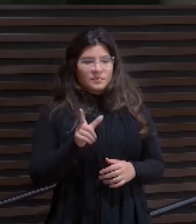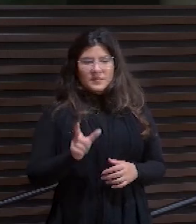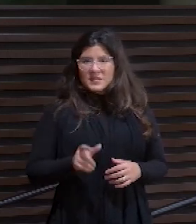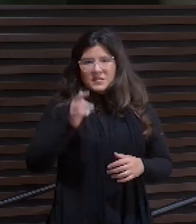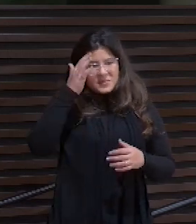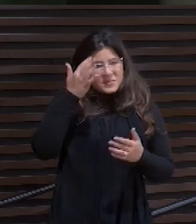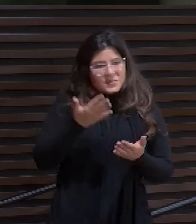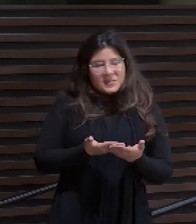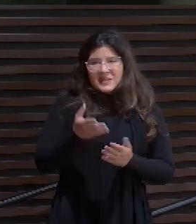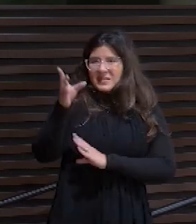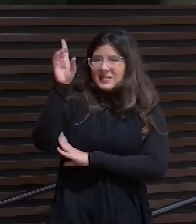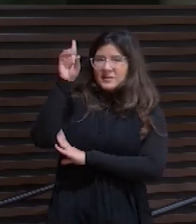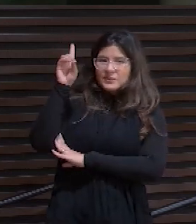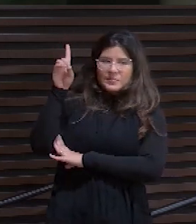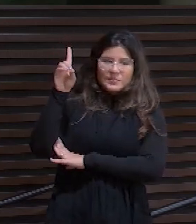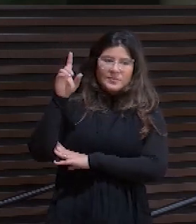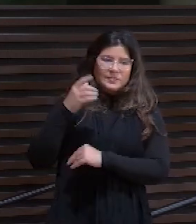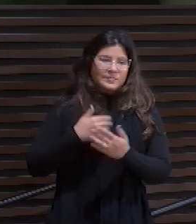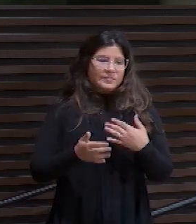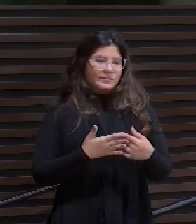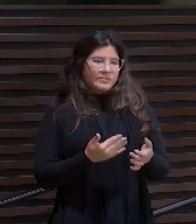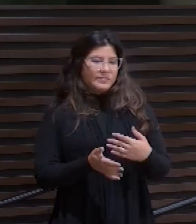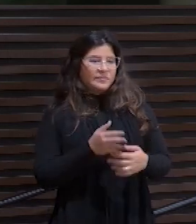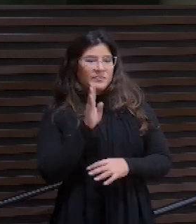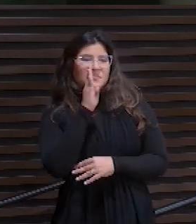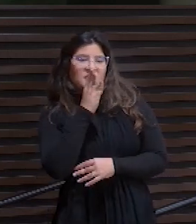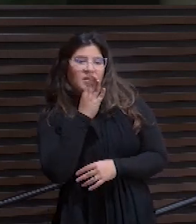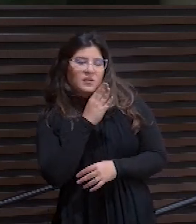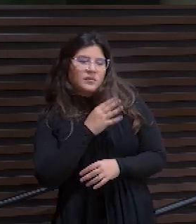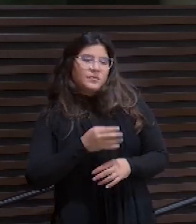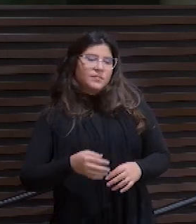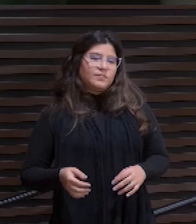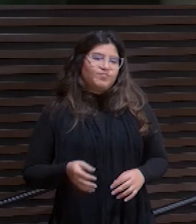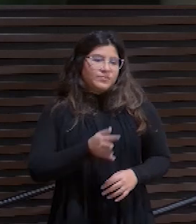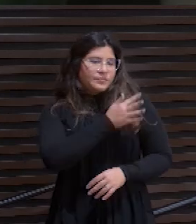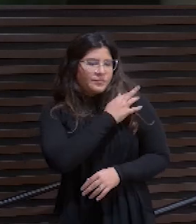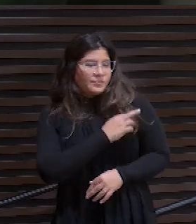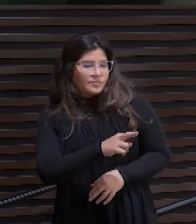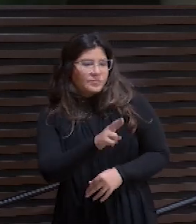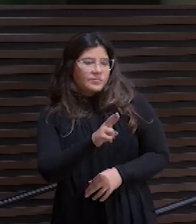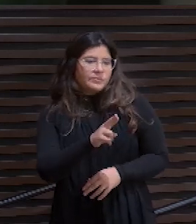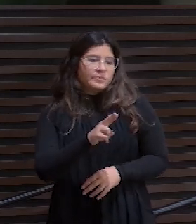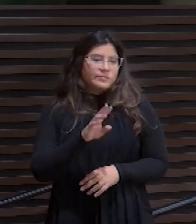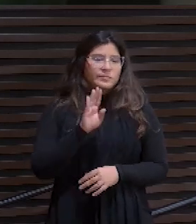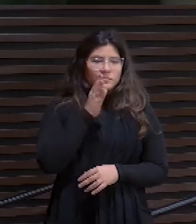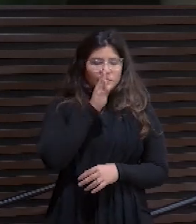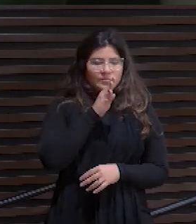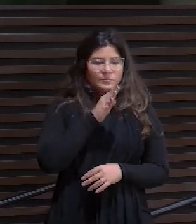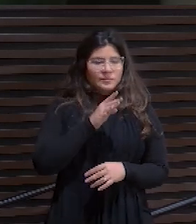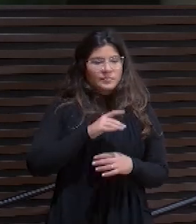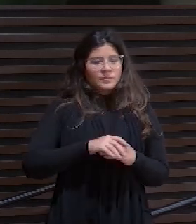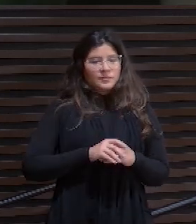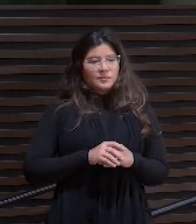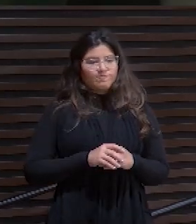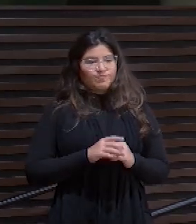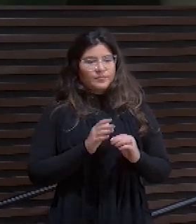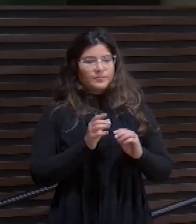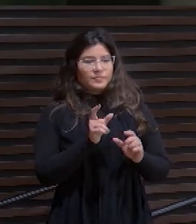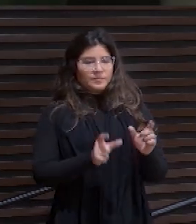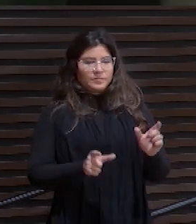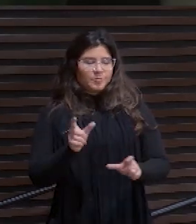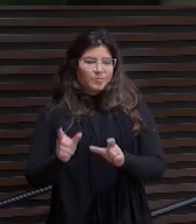religioso hipócrita, ele está dentro do sistema religioso da autossuficiência. Todo aquele que não crê em Deus se